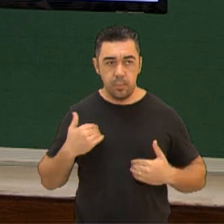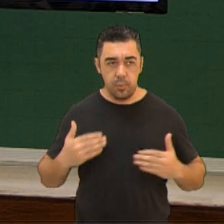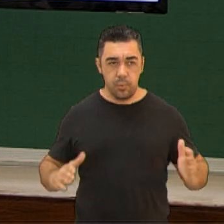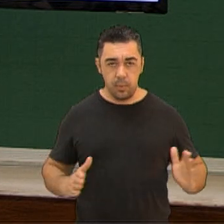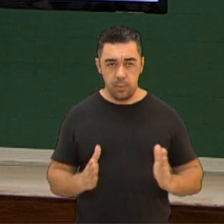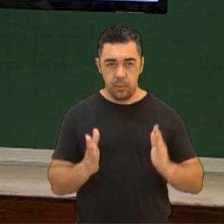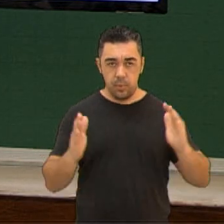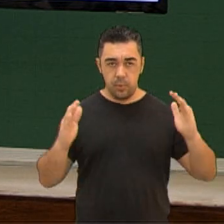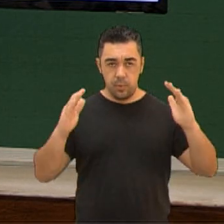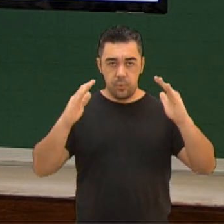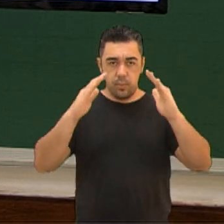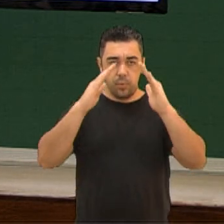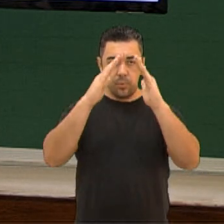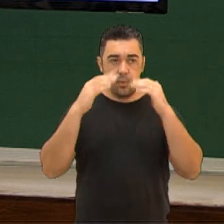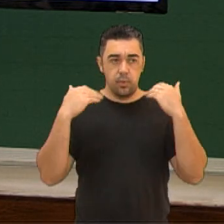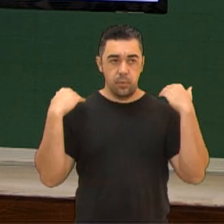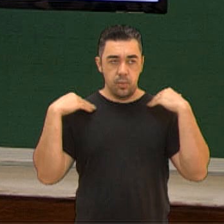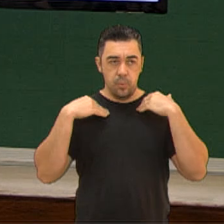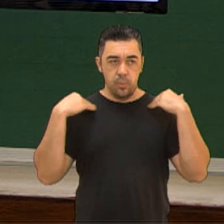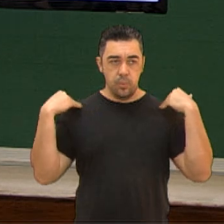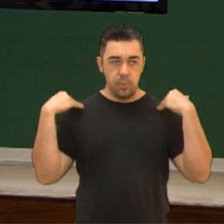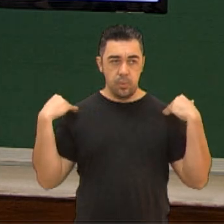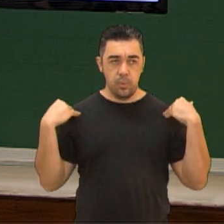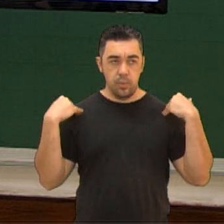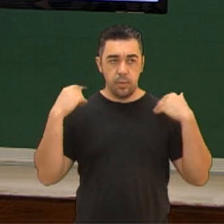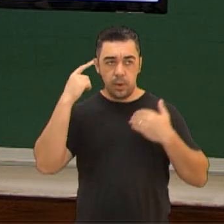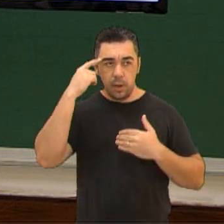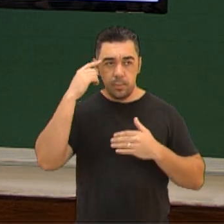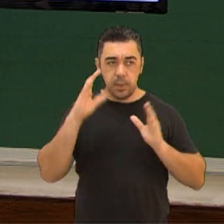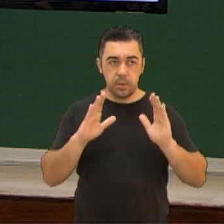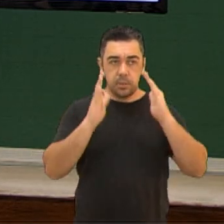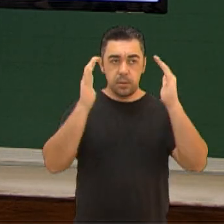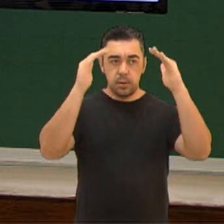mais fino o formato do ombro e a cabeça lá em cima.